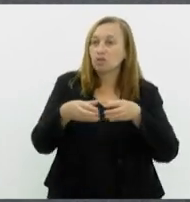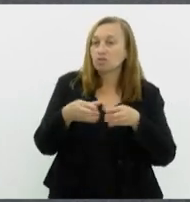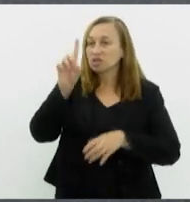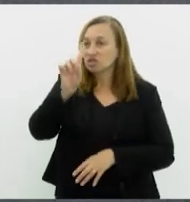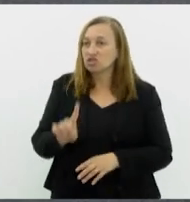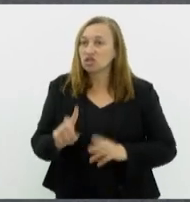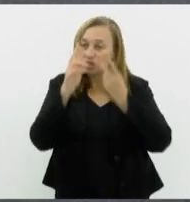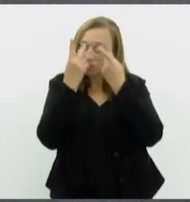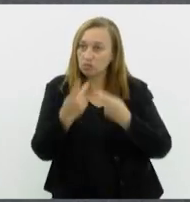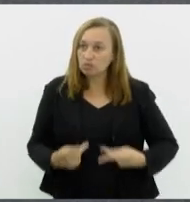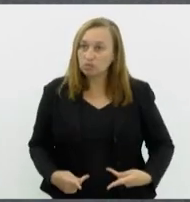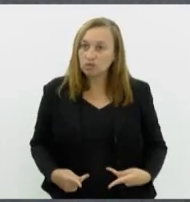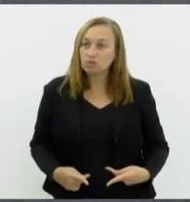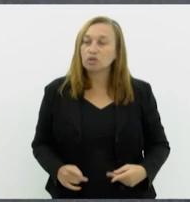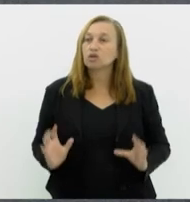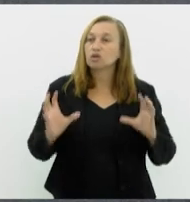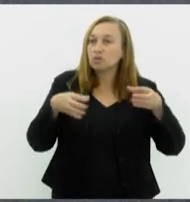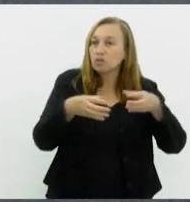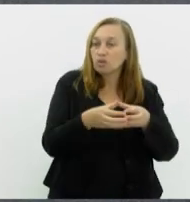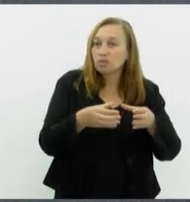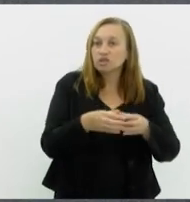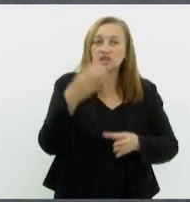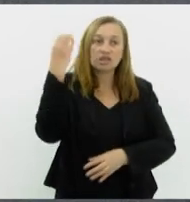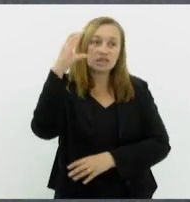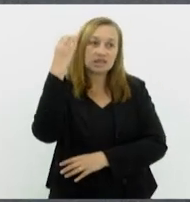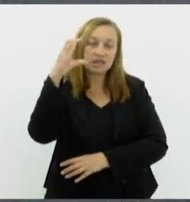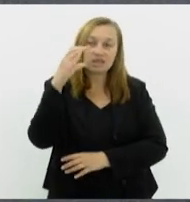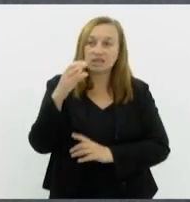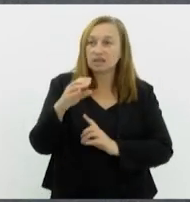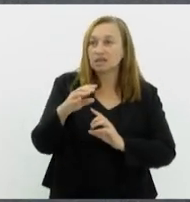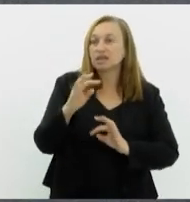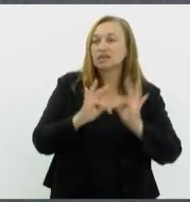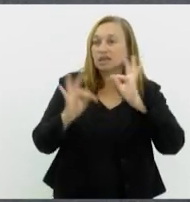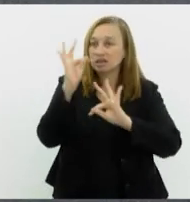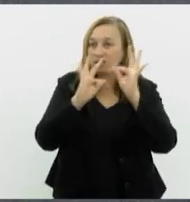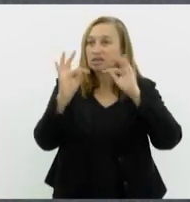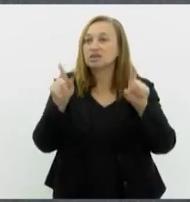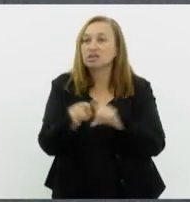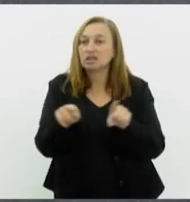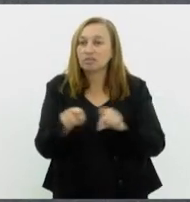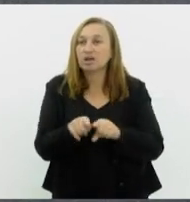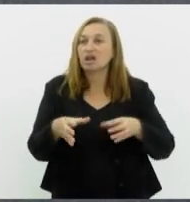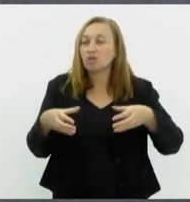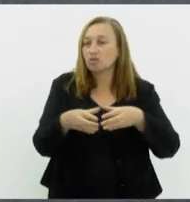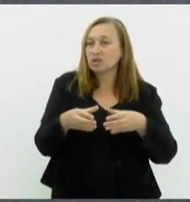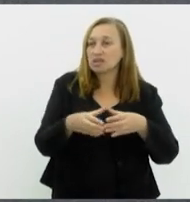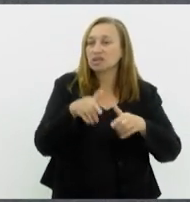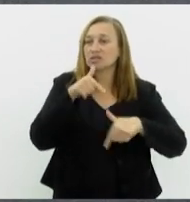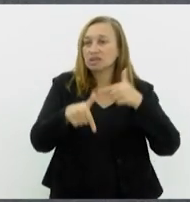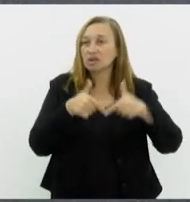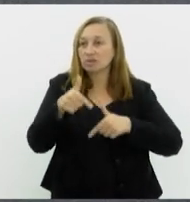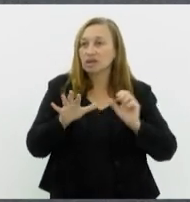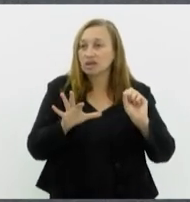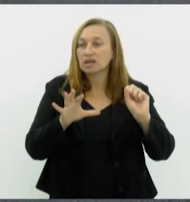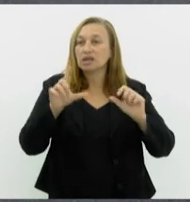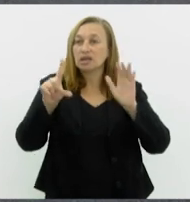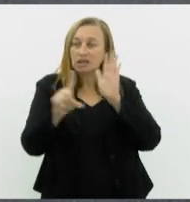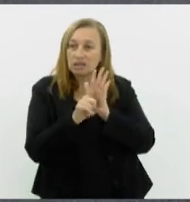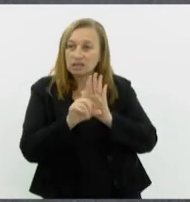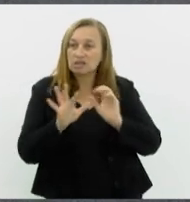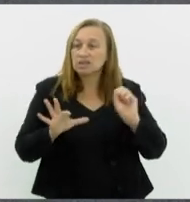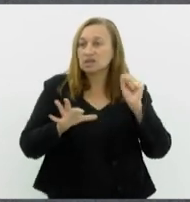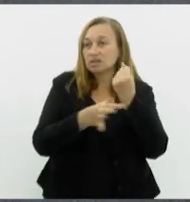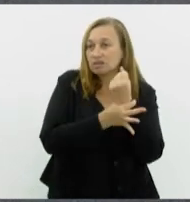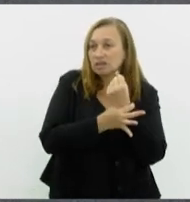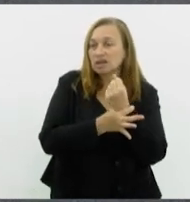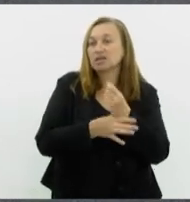Direitos Humanos, pela Comissão de Ciência e Tecnologia e também pela Comissão de Trabalho, Legislação e Seguridade Social.